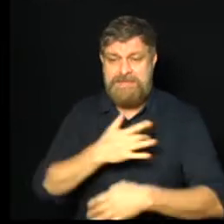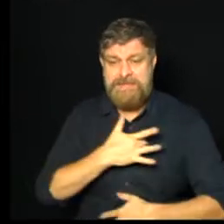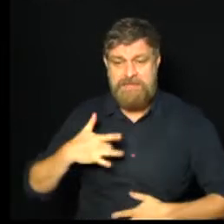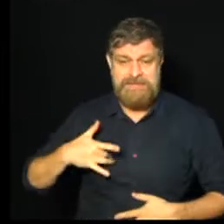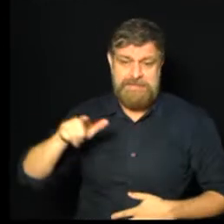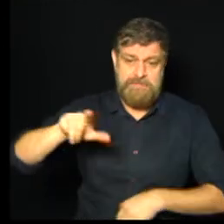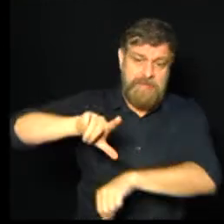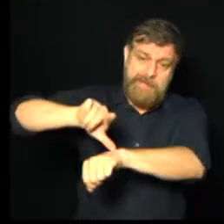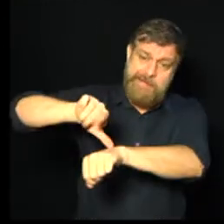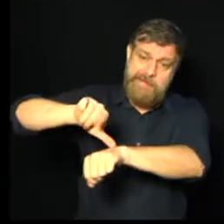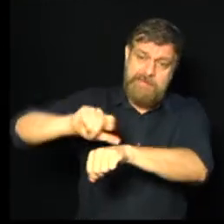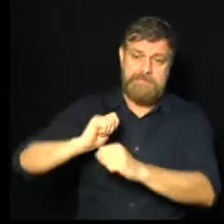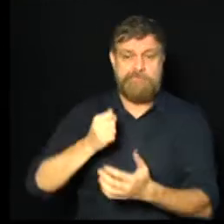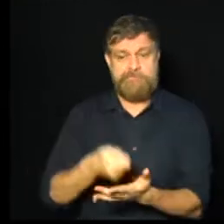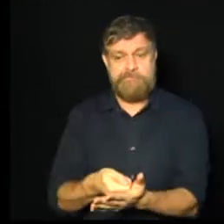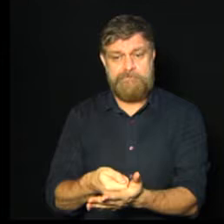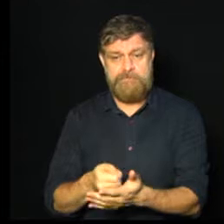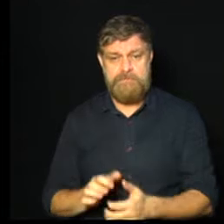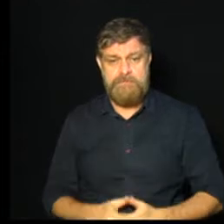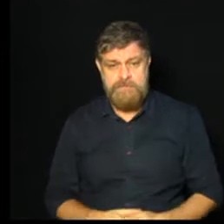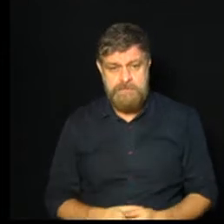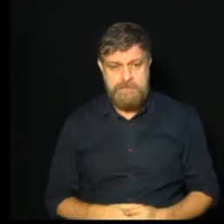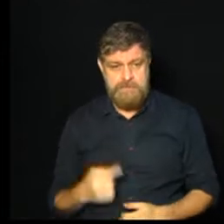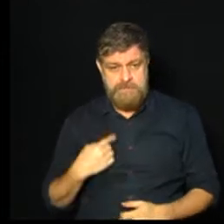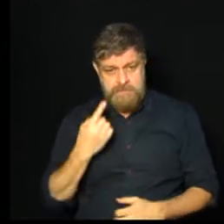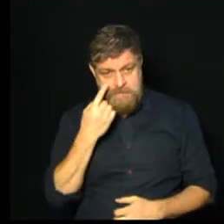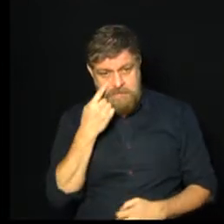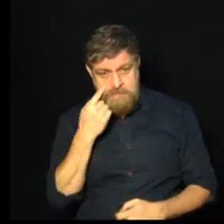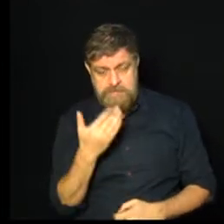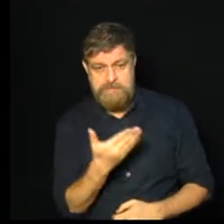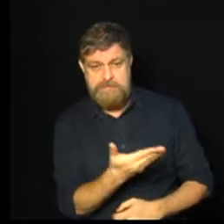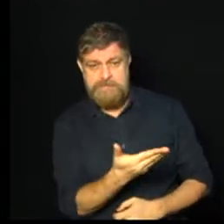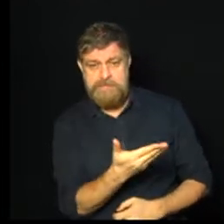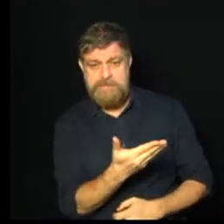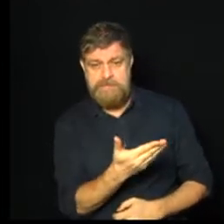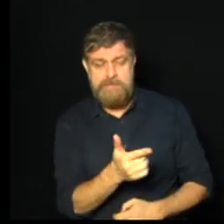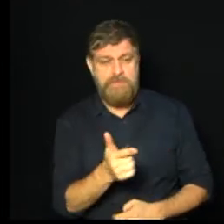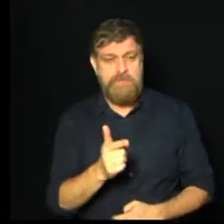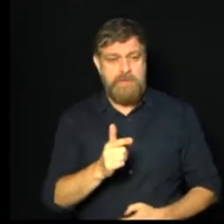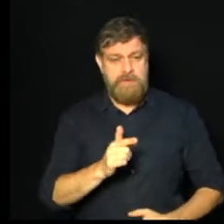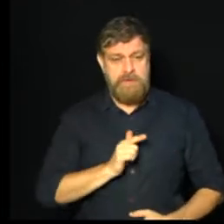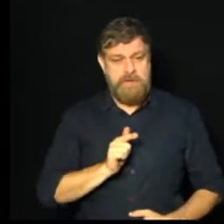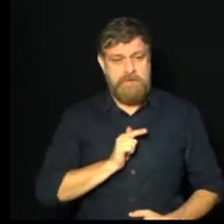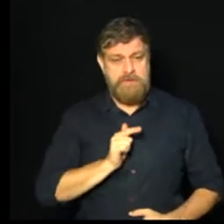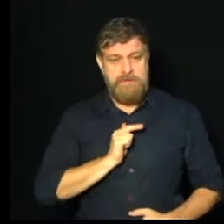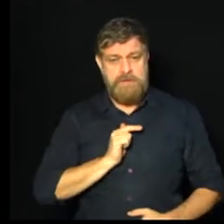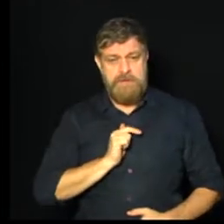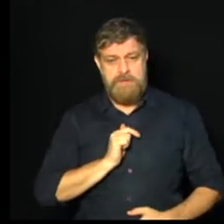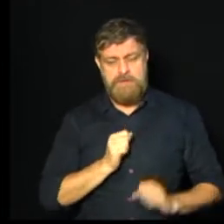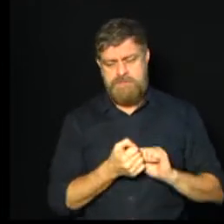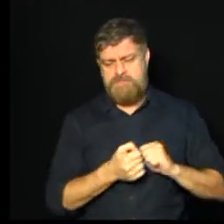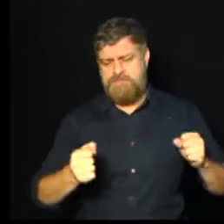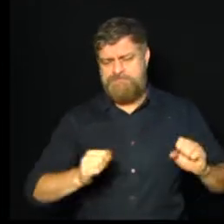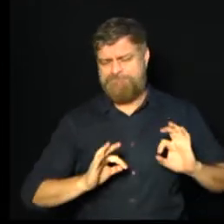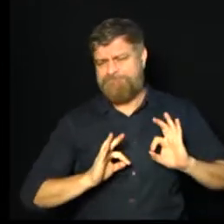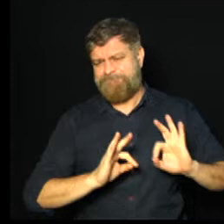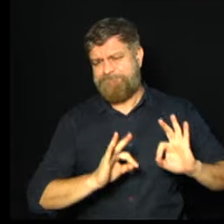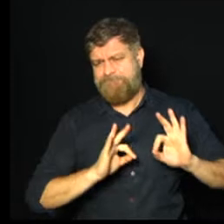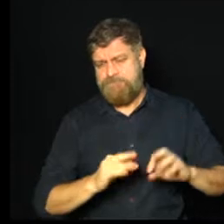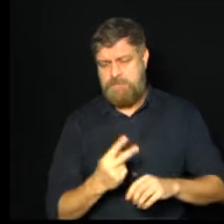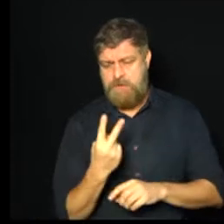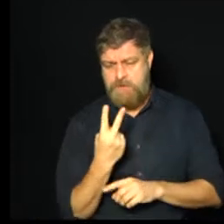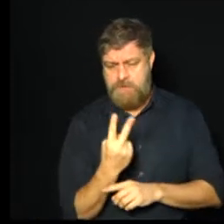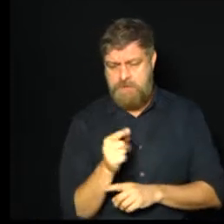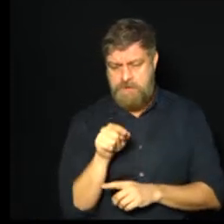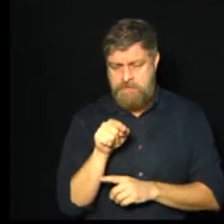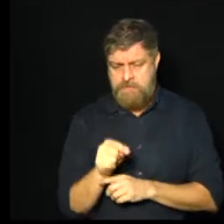federal. Bom, como a gente pode ver nessa visão, a gente tem uma ampla unidade, né, como eu falei, 250